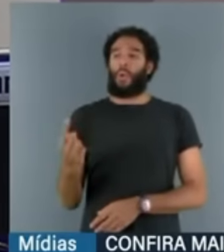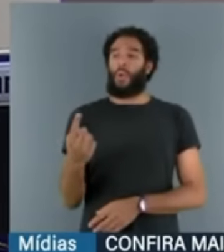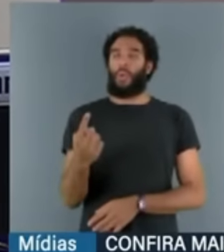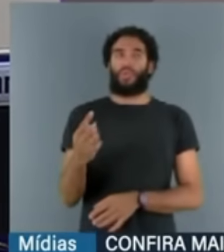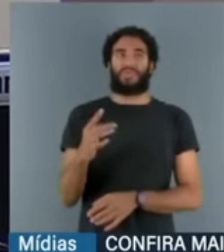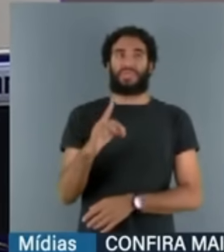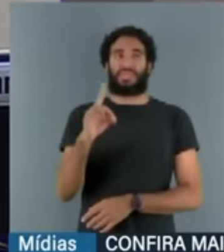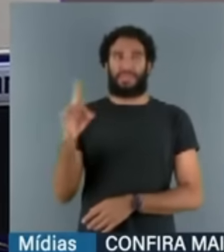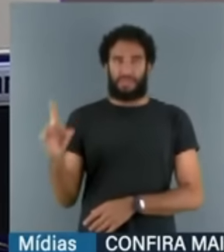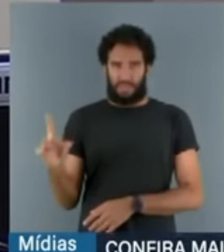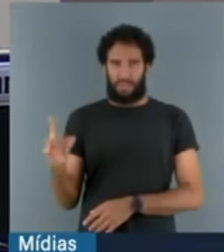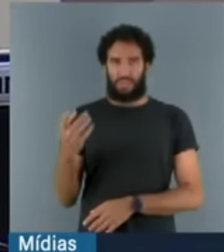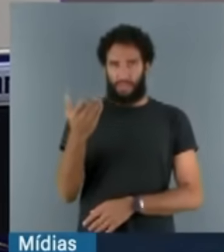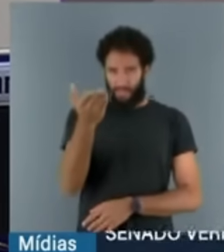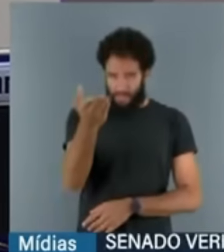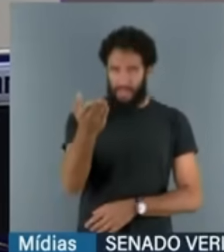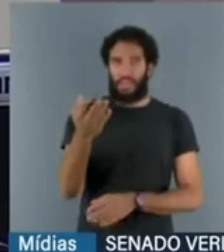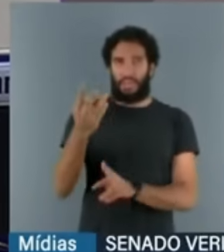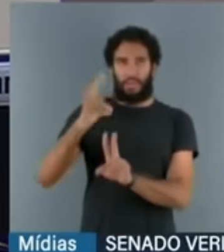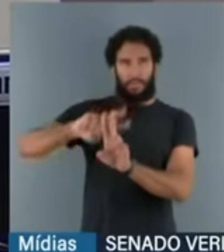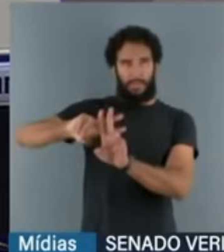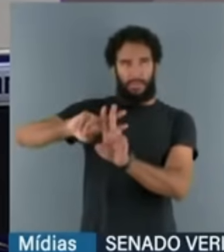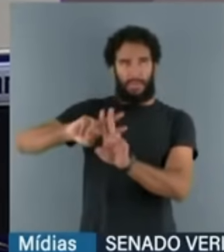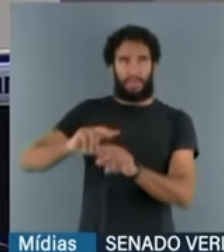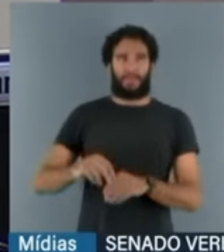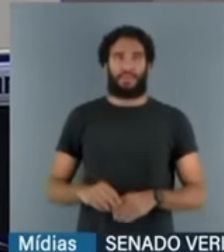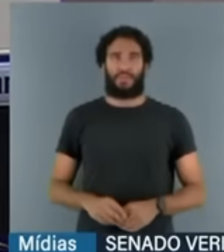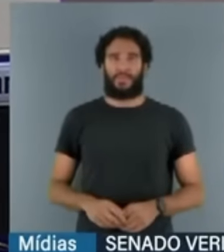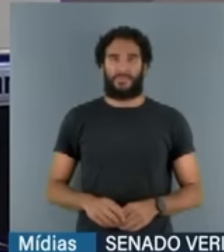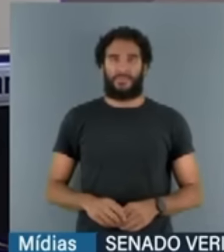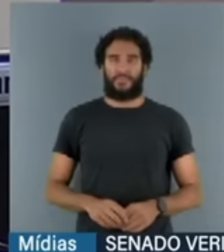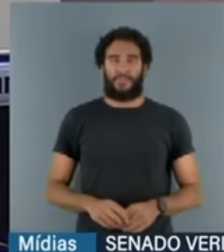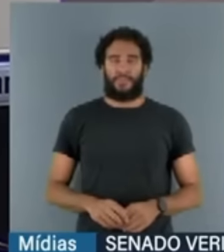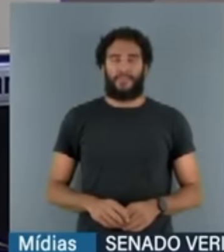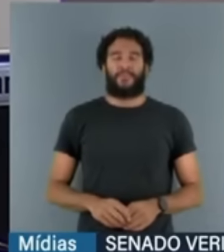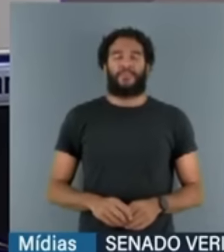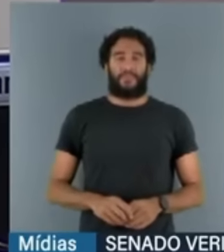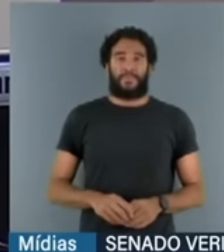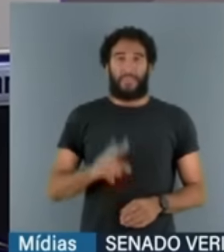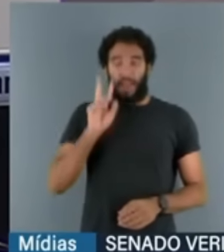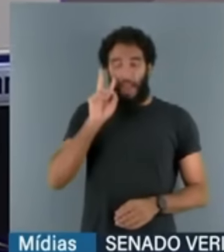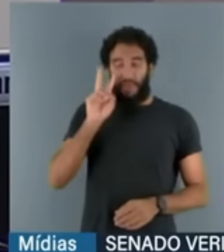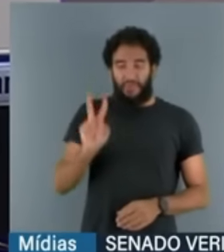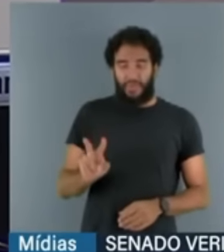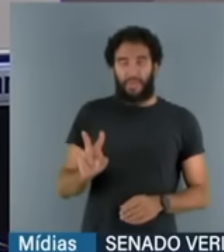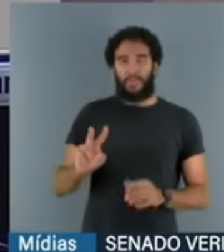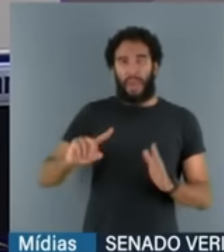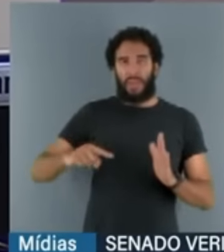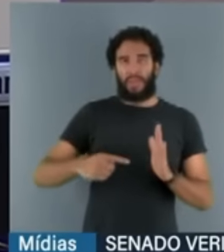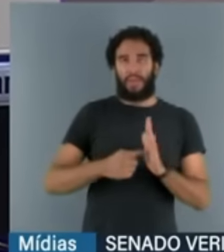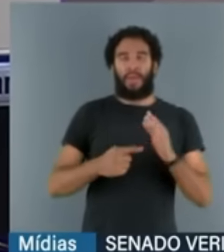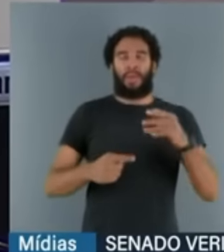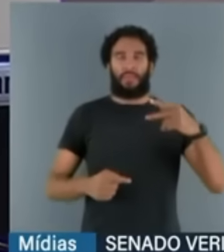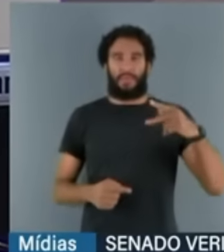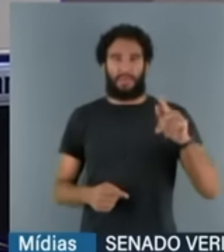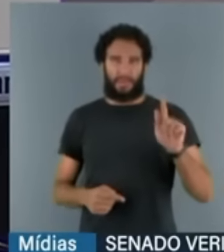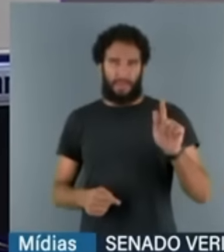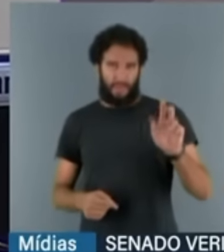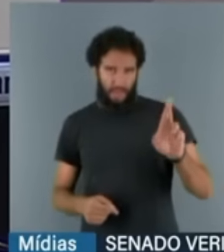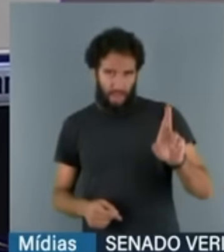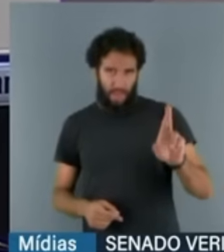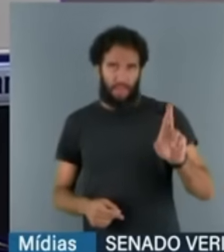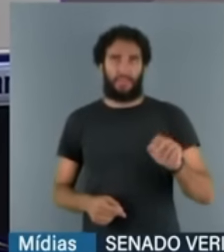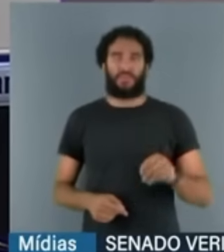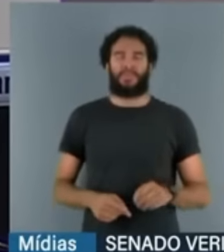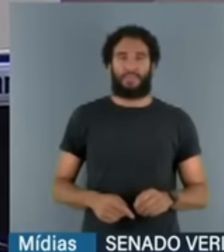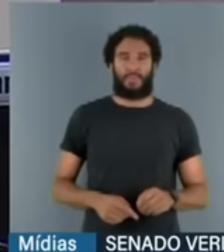verdade, da sua prisão. E nós recebemos aqui a denúncia, não é, da Procuradoria-Geral da República. Aliás, uma